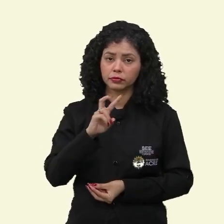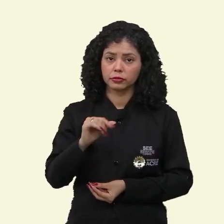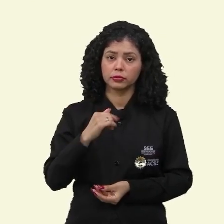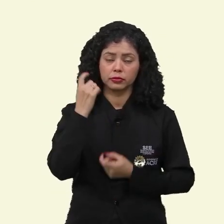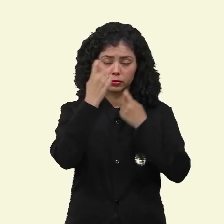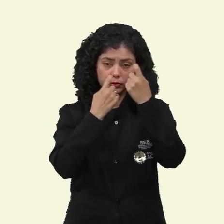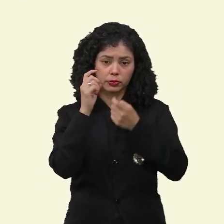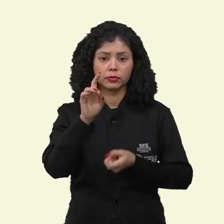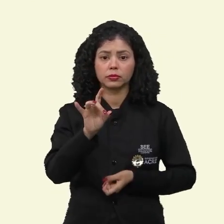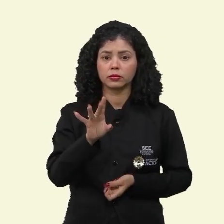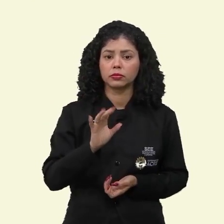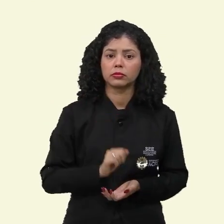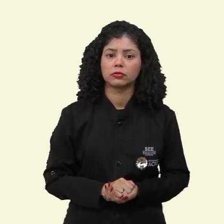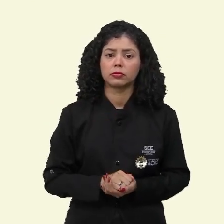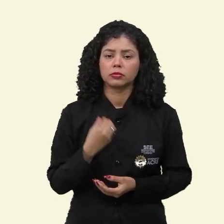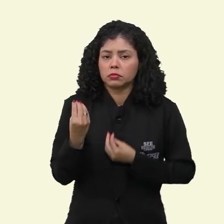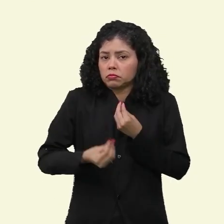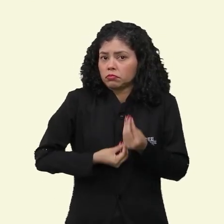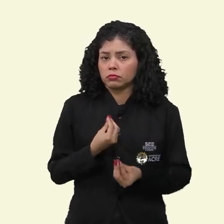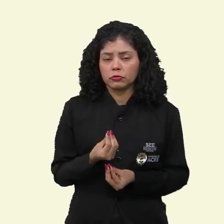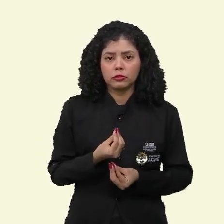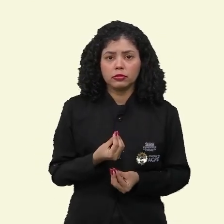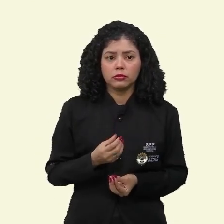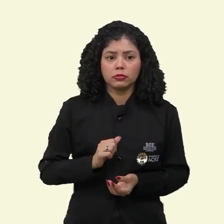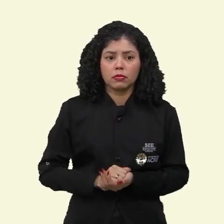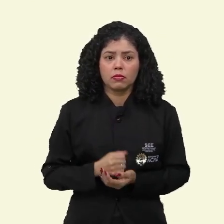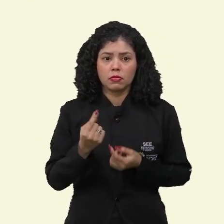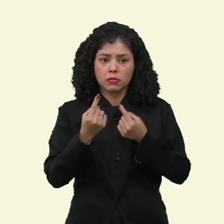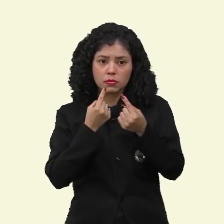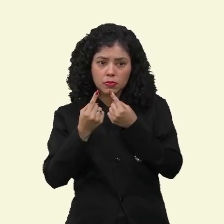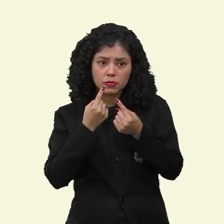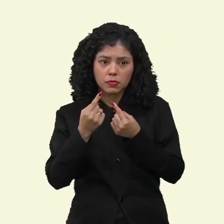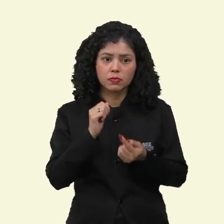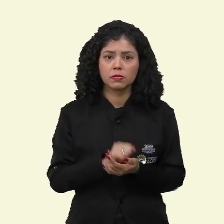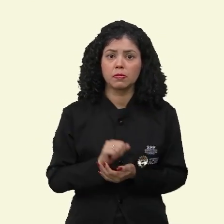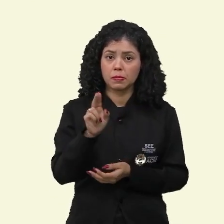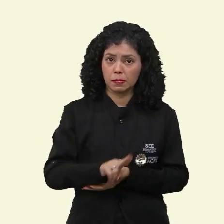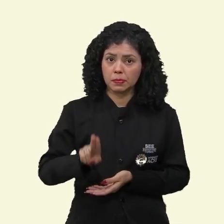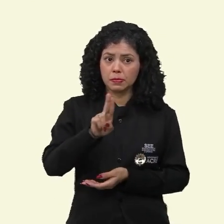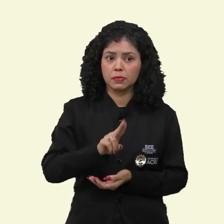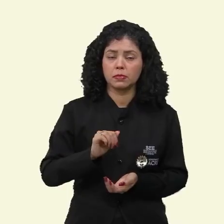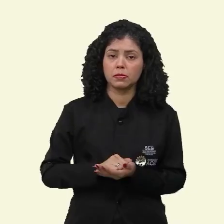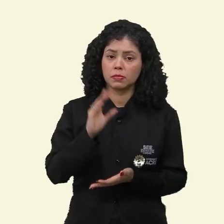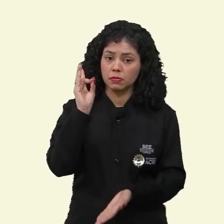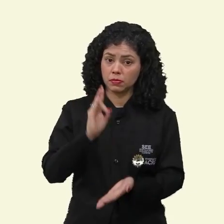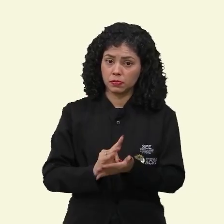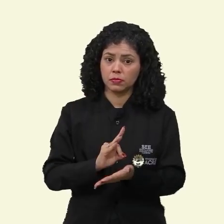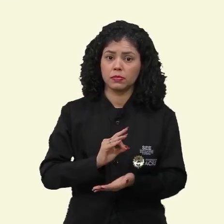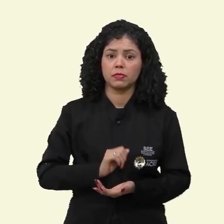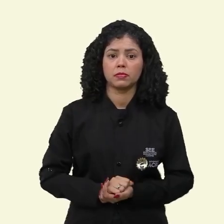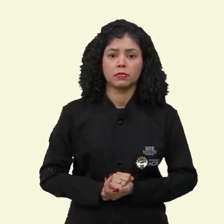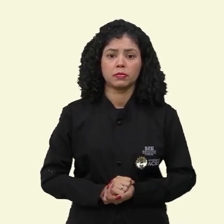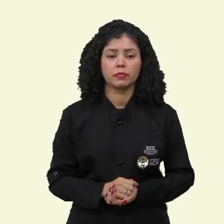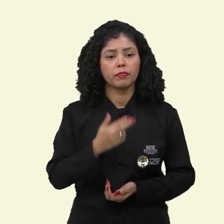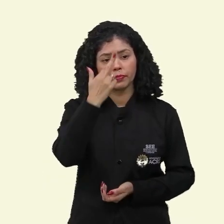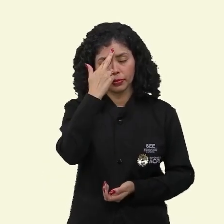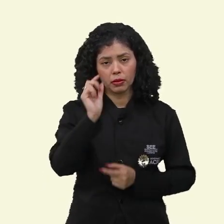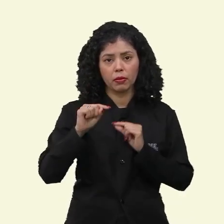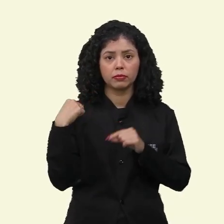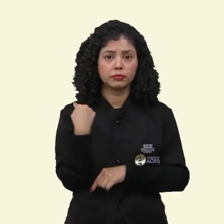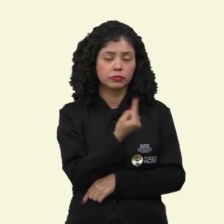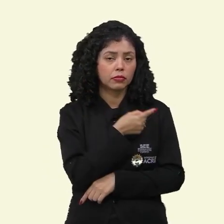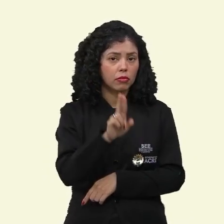se preocupar com o quê? Como nós nos comunicamos com o uso da língua real. Então, é comum a